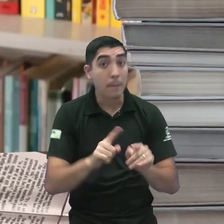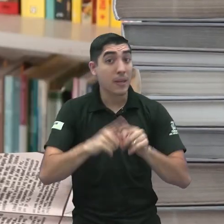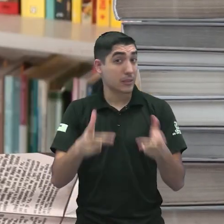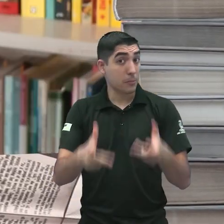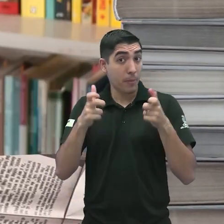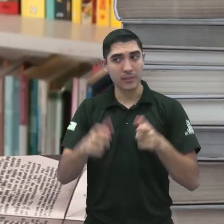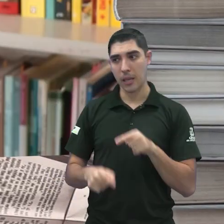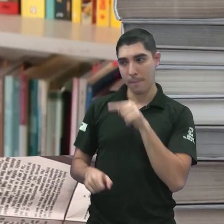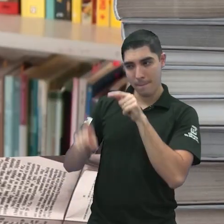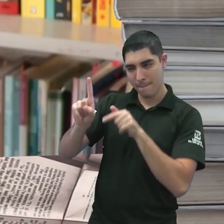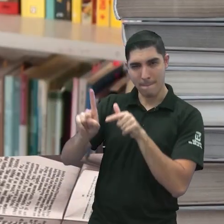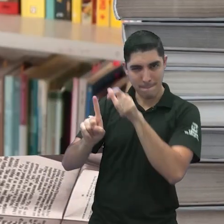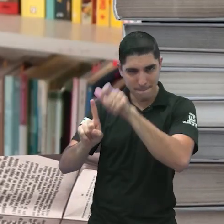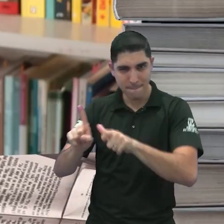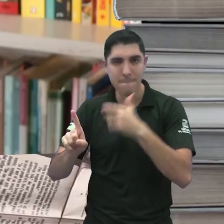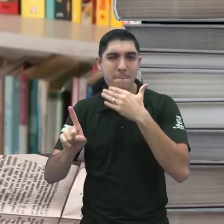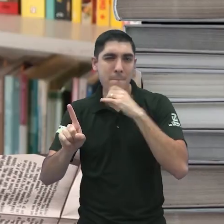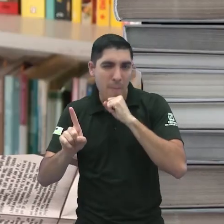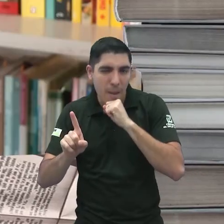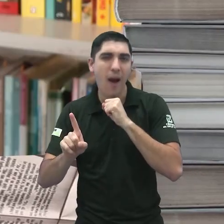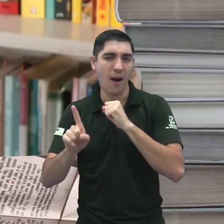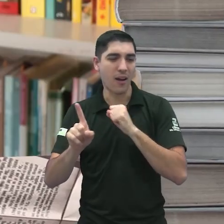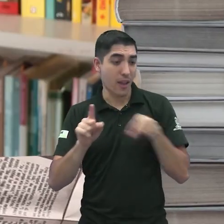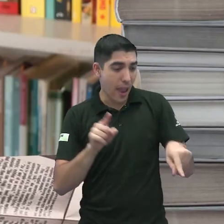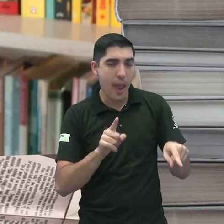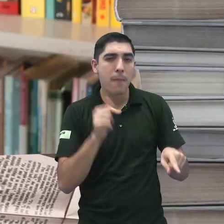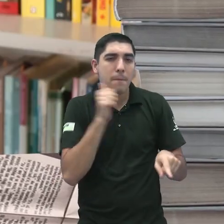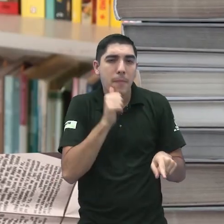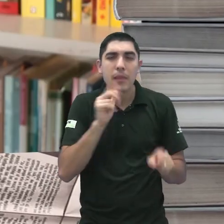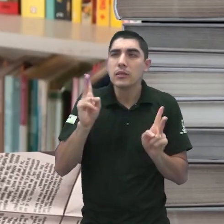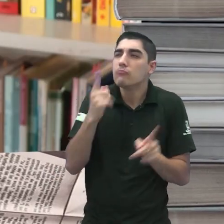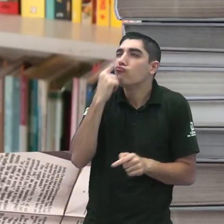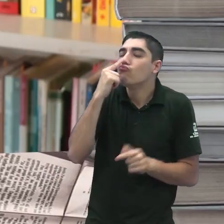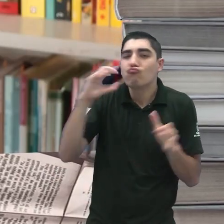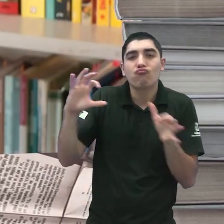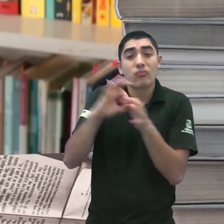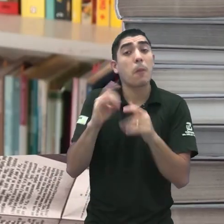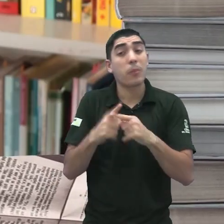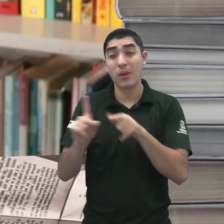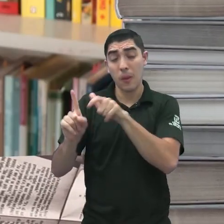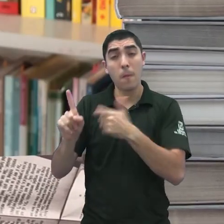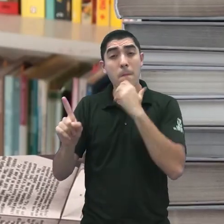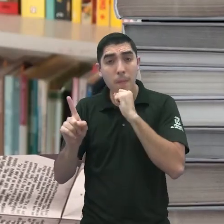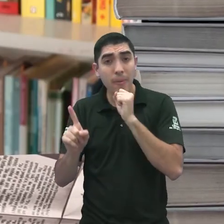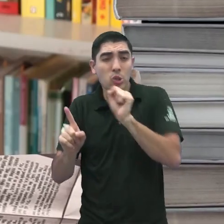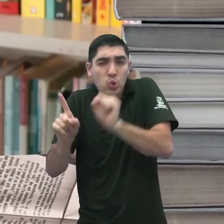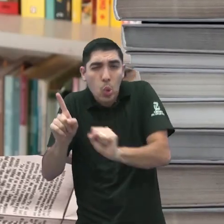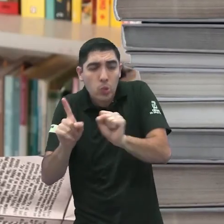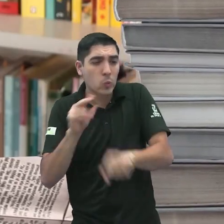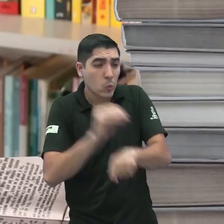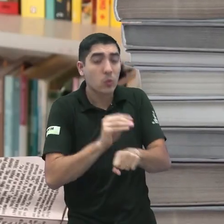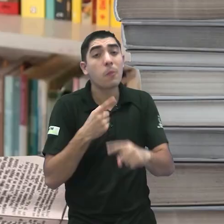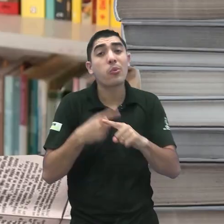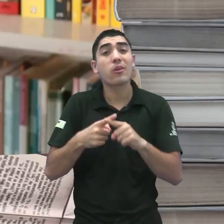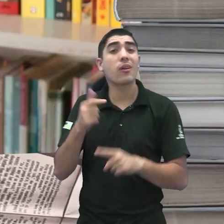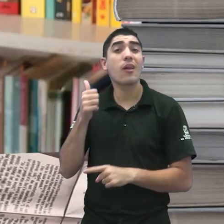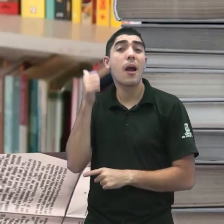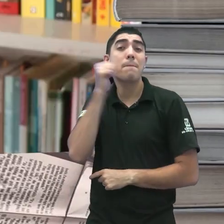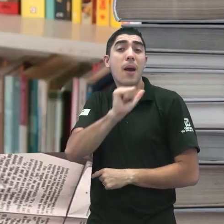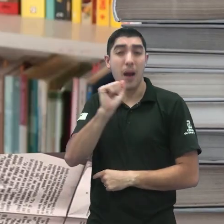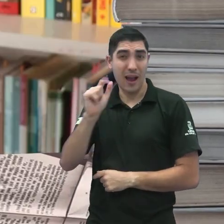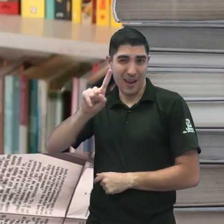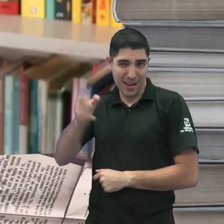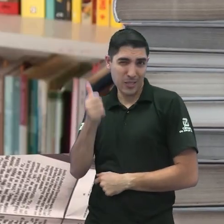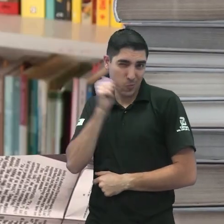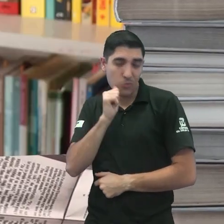né, viúvo, que havia perdido a sua esposa e que tinha que cuidar, dar conta de trabalhar e cuidar dos filhos sozinho. Só